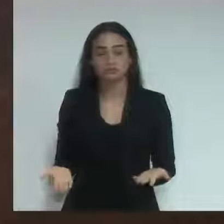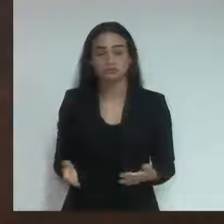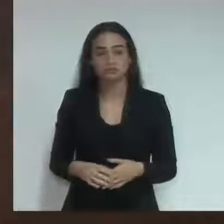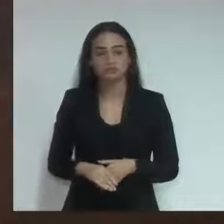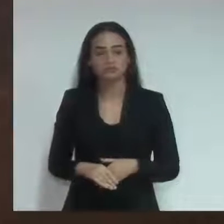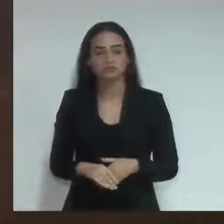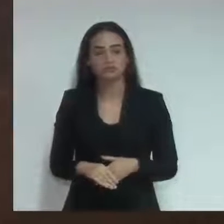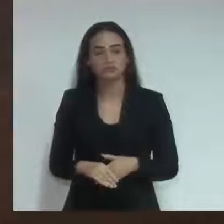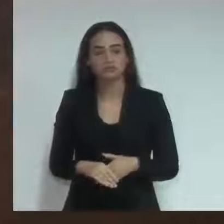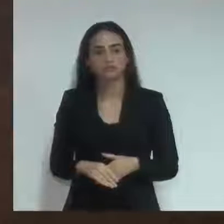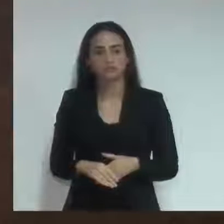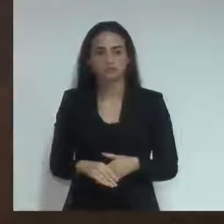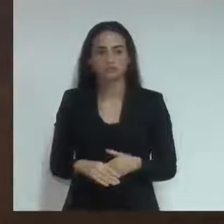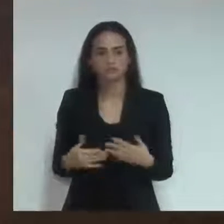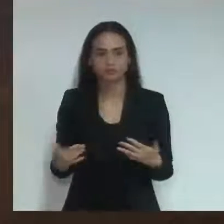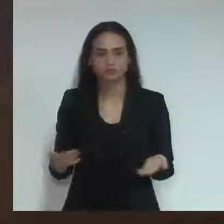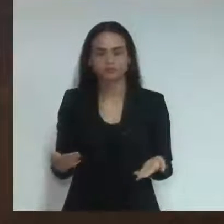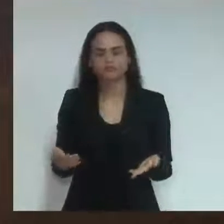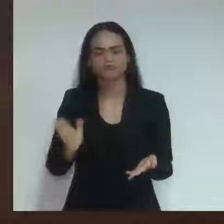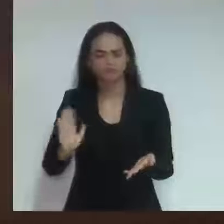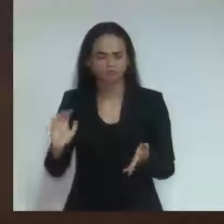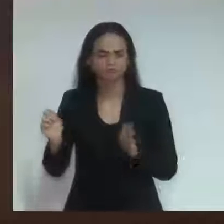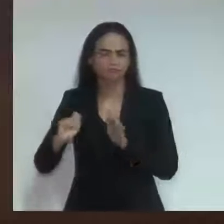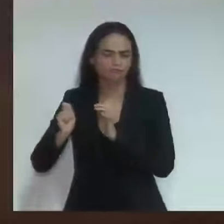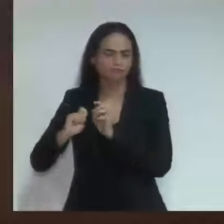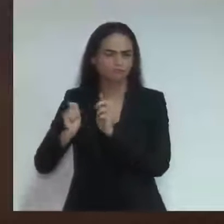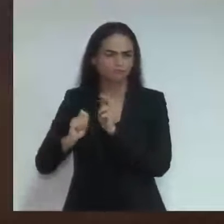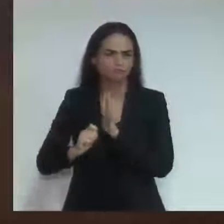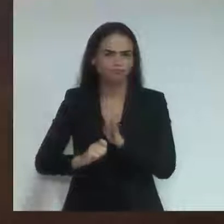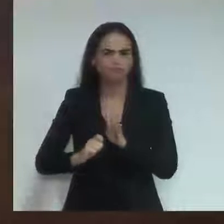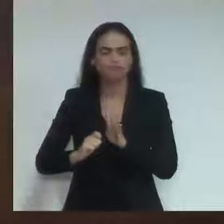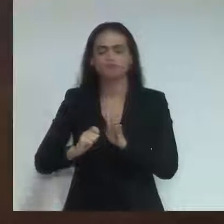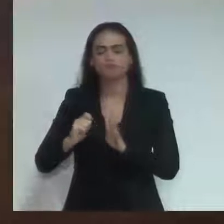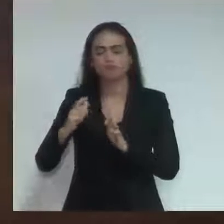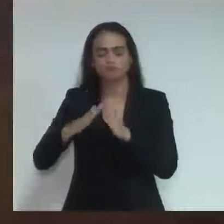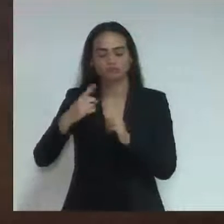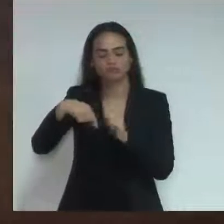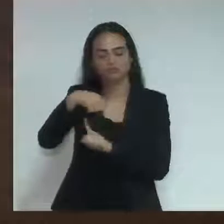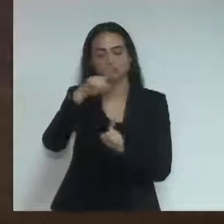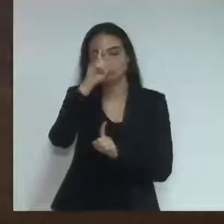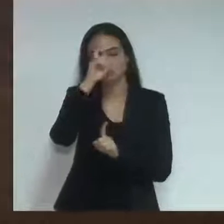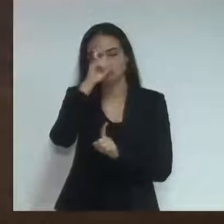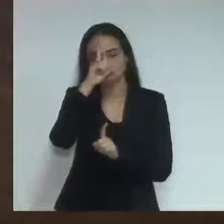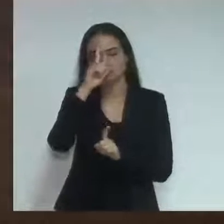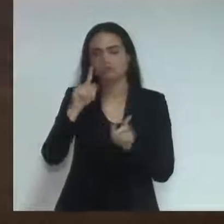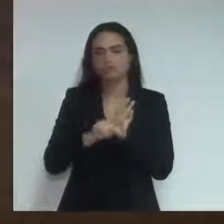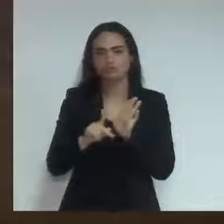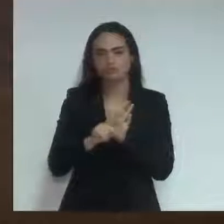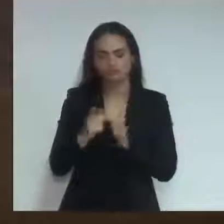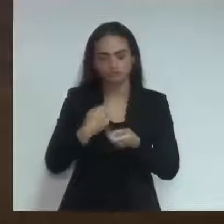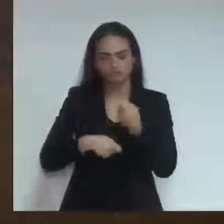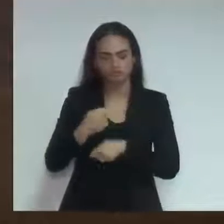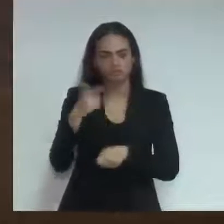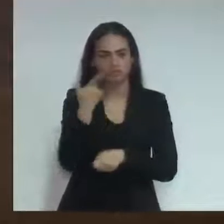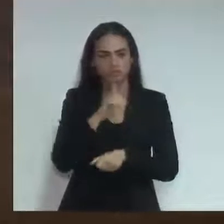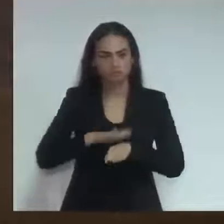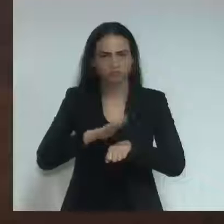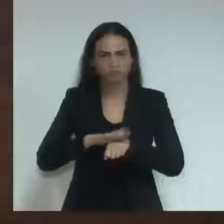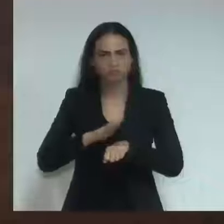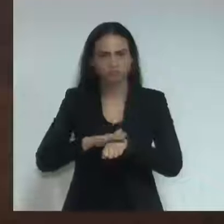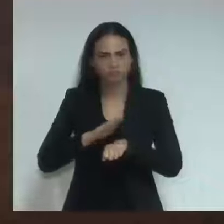como na verdade já há alguns meses, a Santa Casa tem autogestão, eu não sei se esse